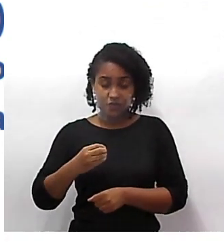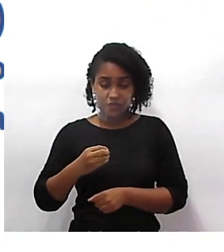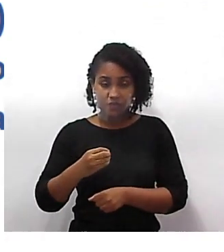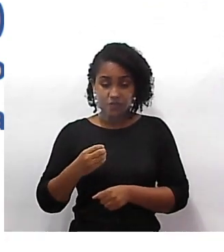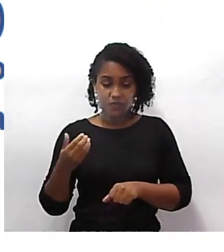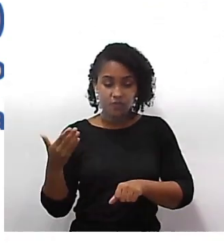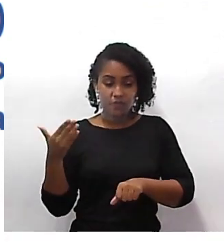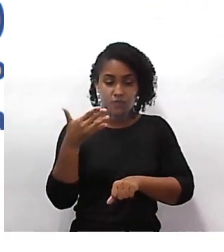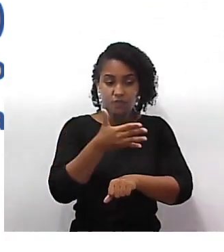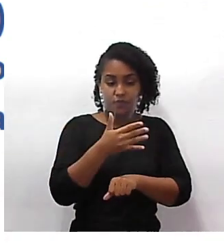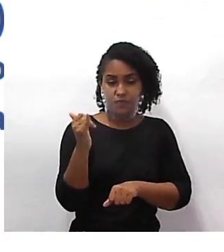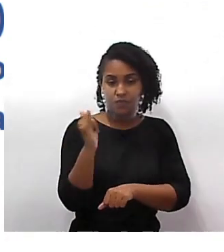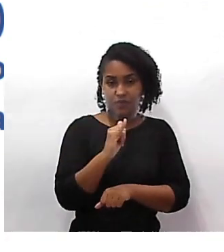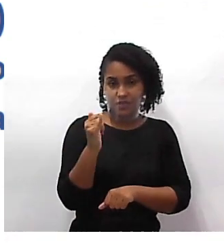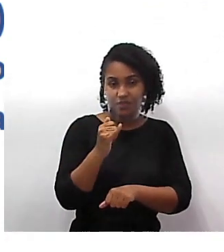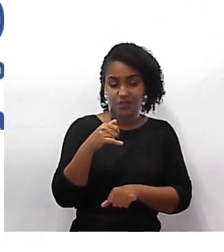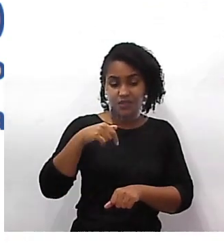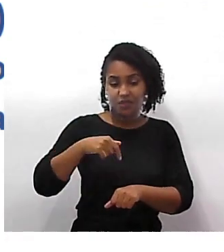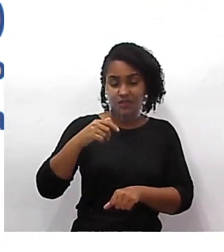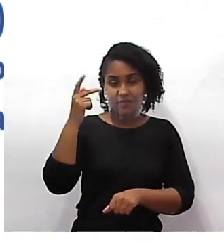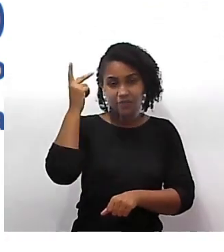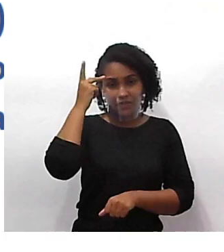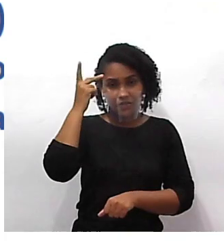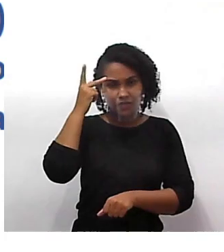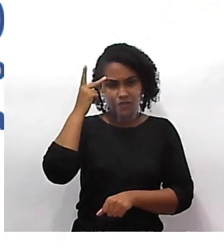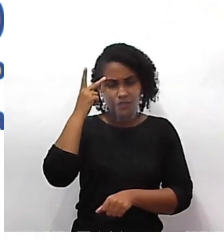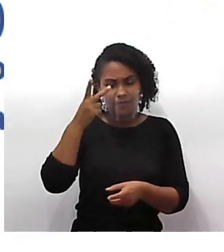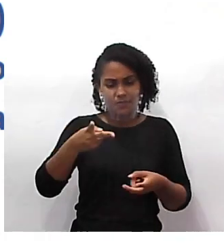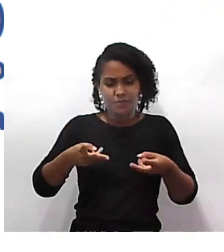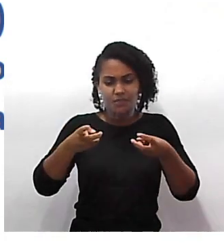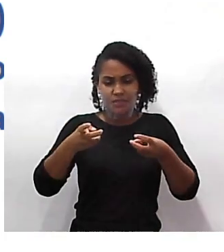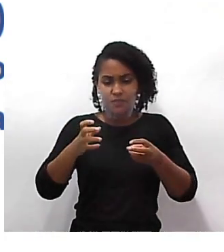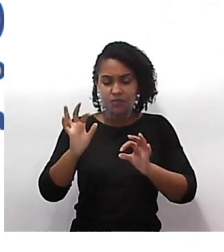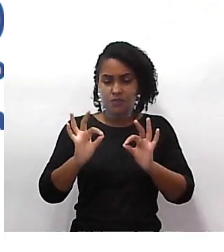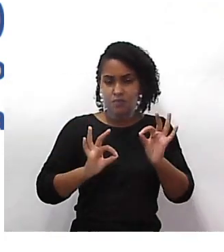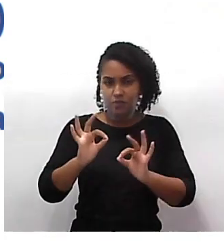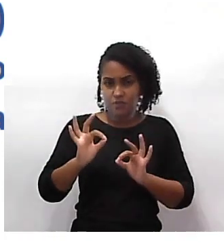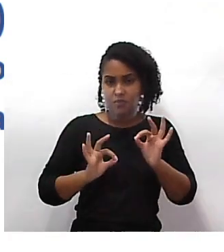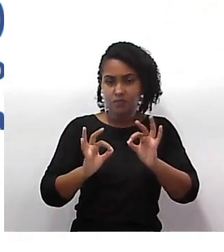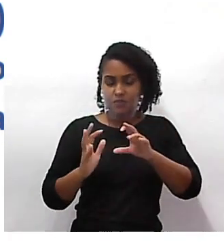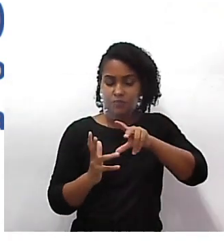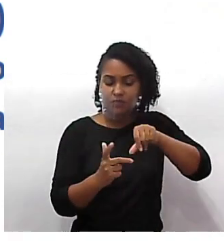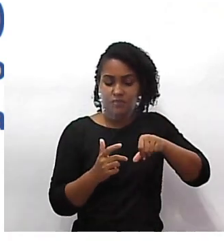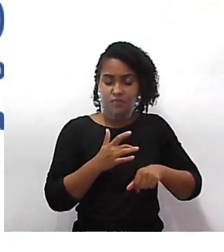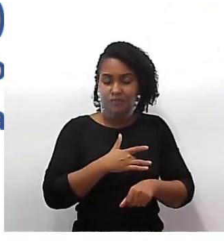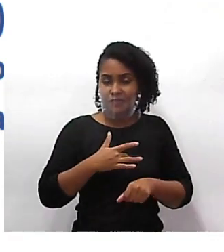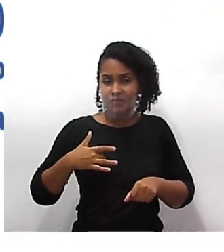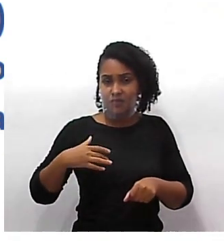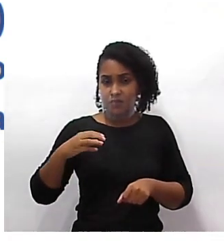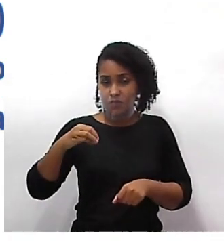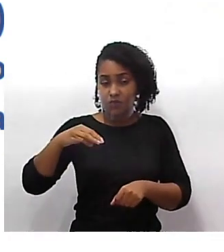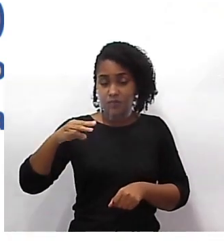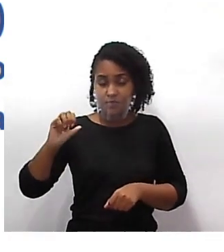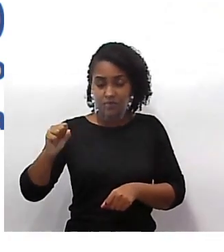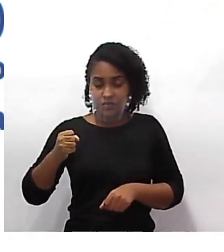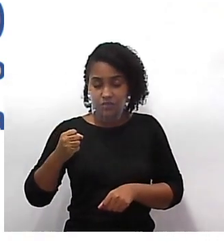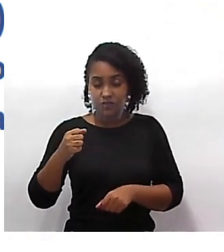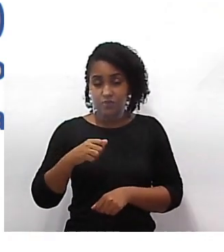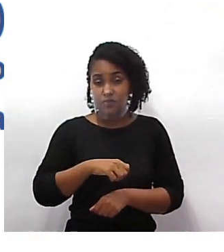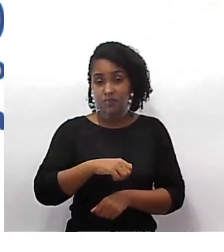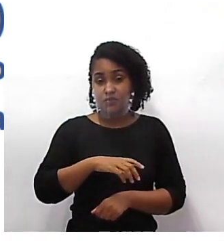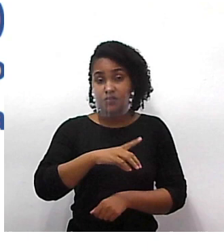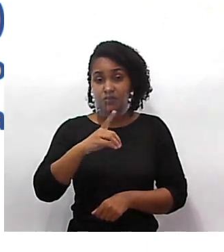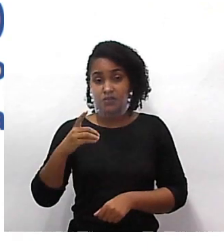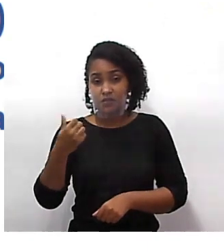para São Paulo. A Organização Mundial da Saúde, a OMS, declarou que no dia 11 de março